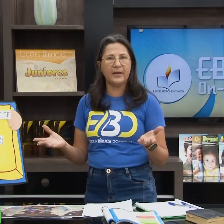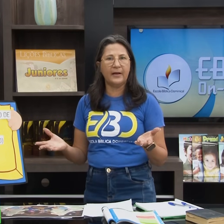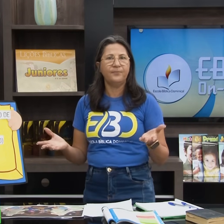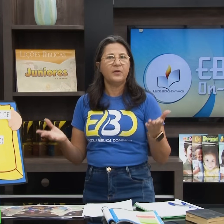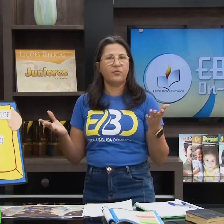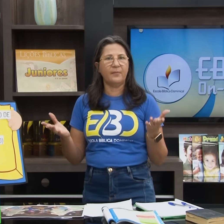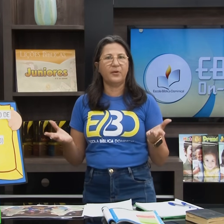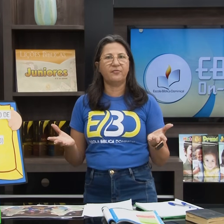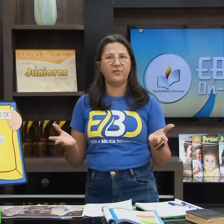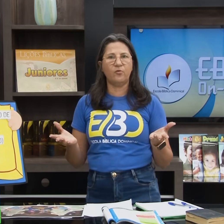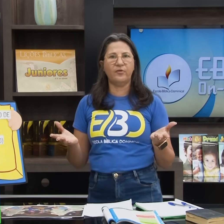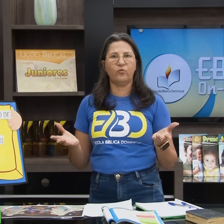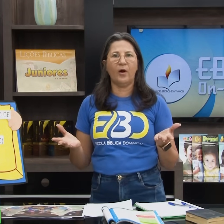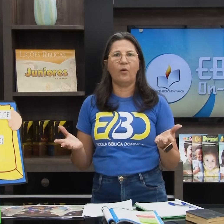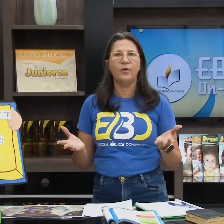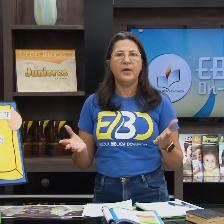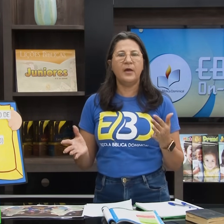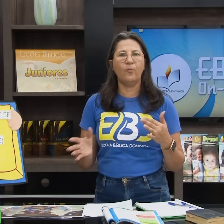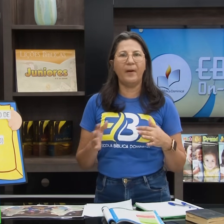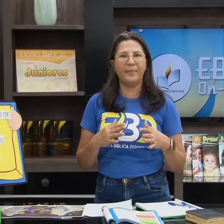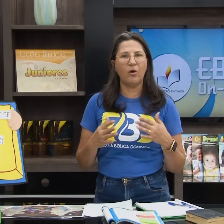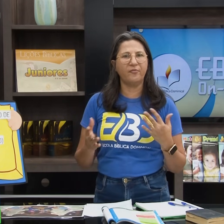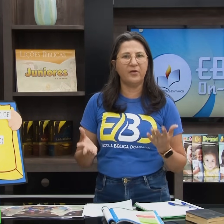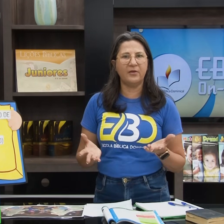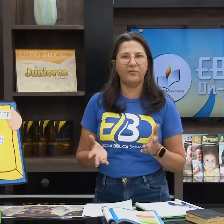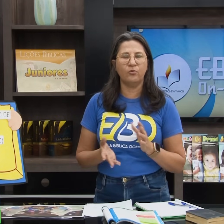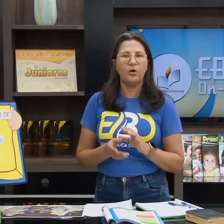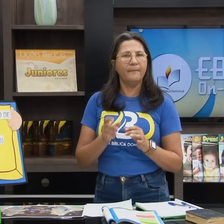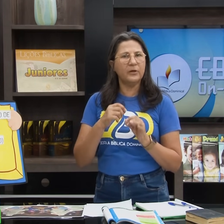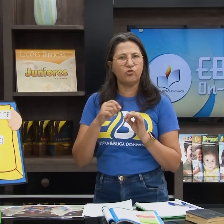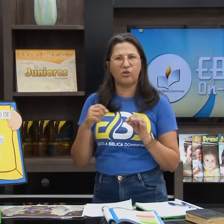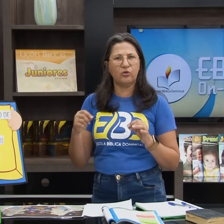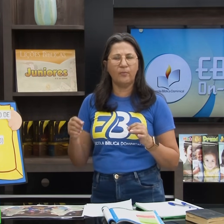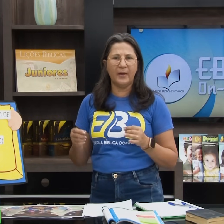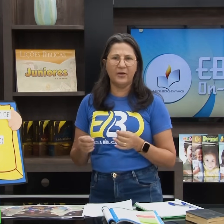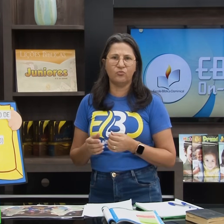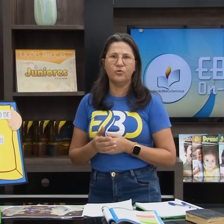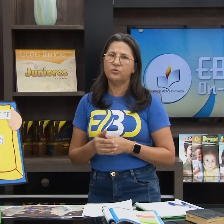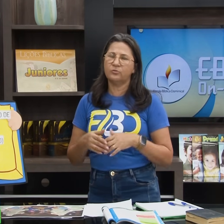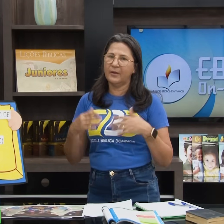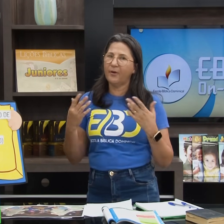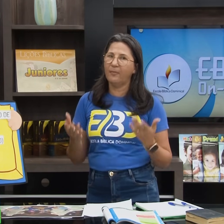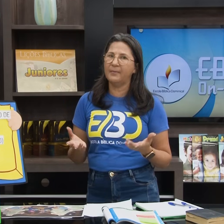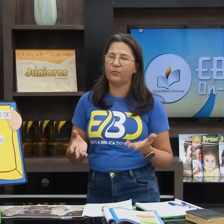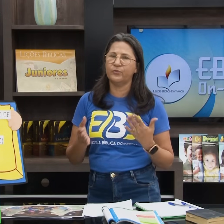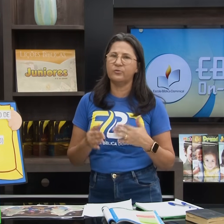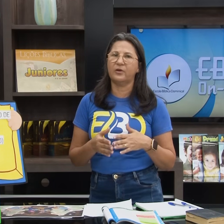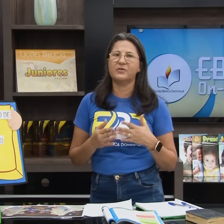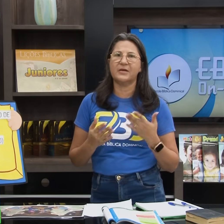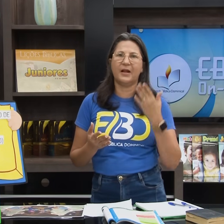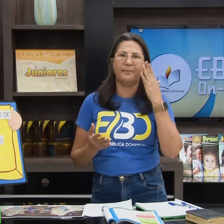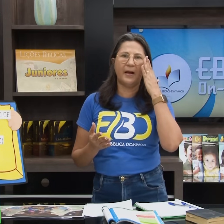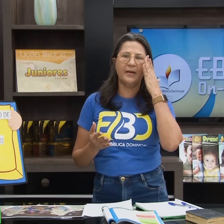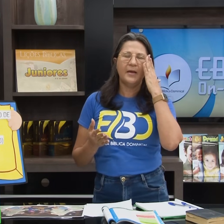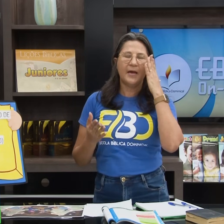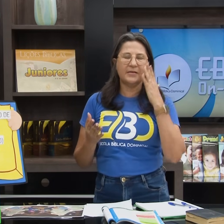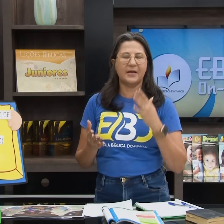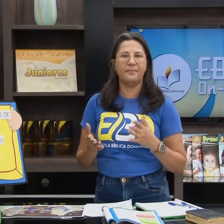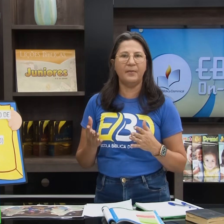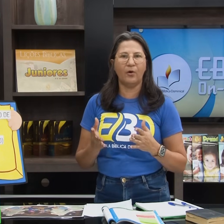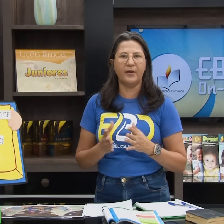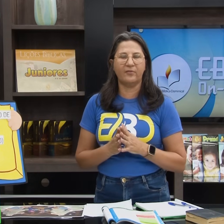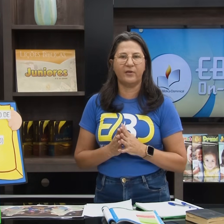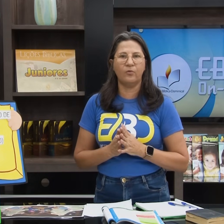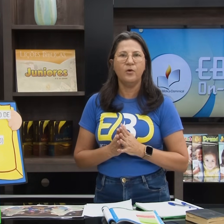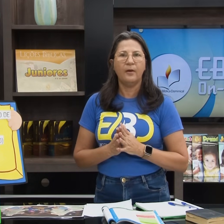cartolina você pode fazer um visual em um papel pel Ofício manuscrito mesmo não tem problema contanto que você trabalhe essa